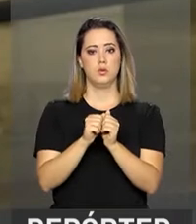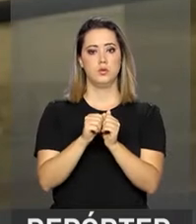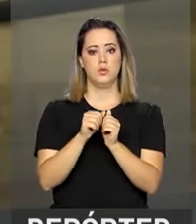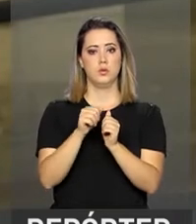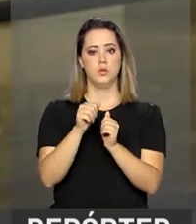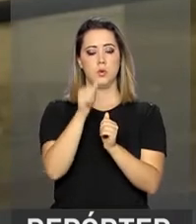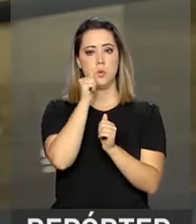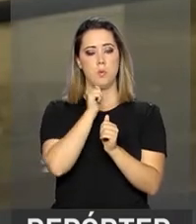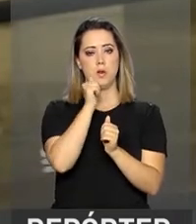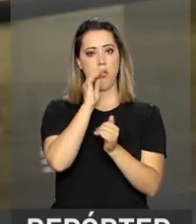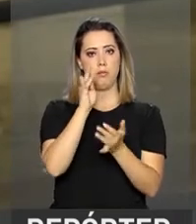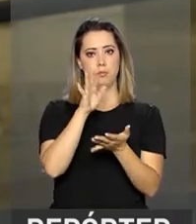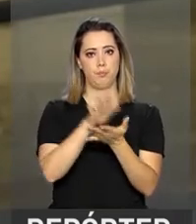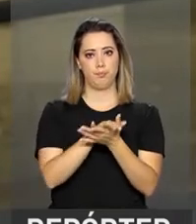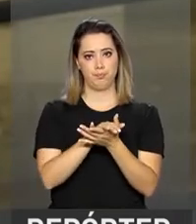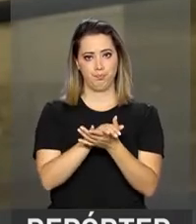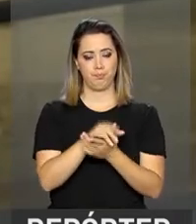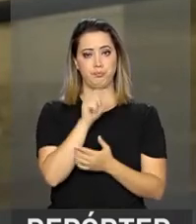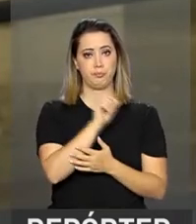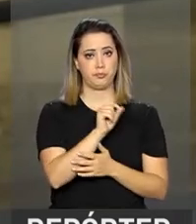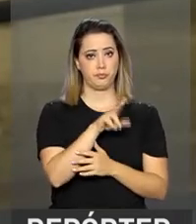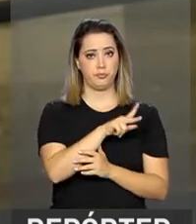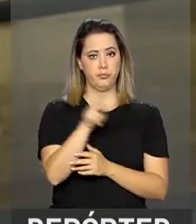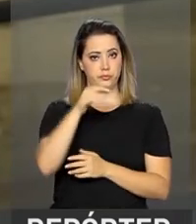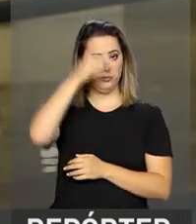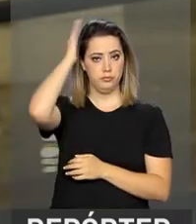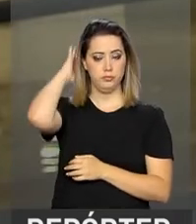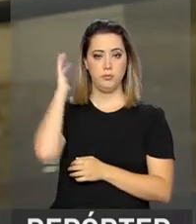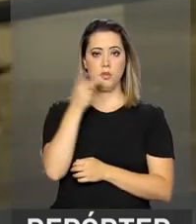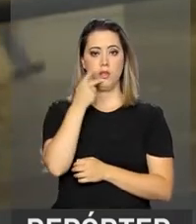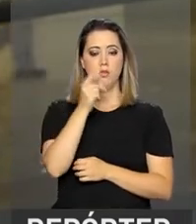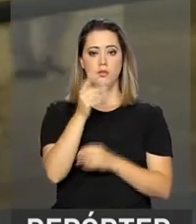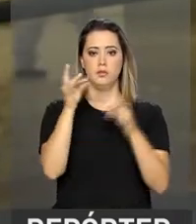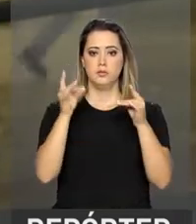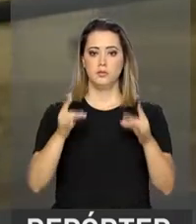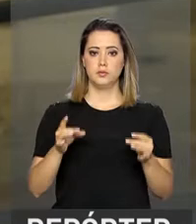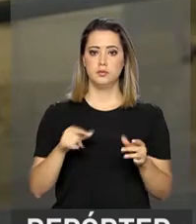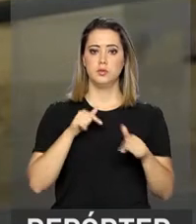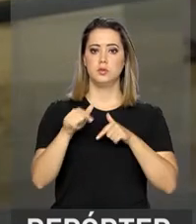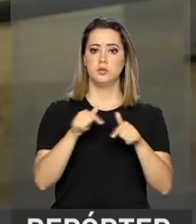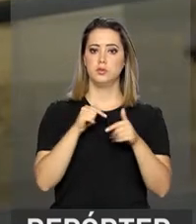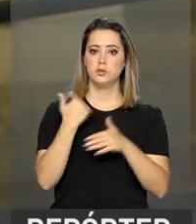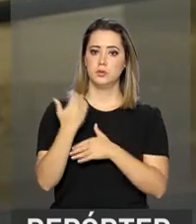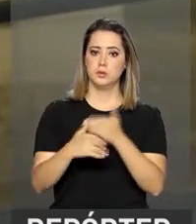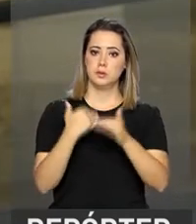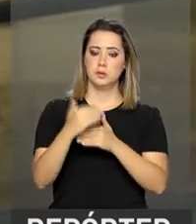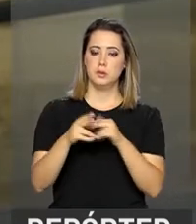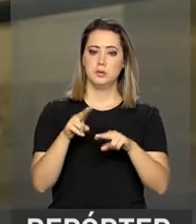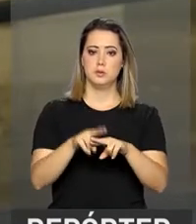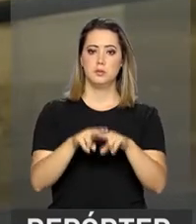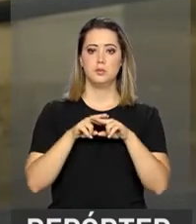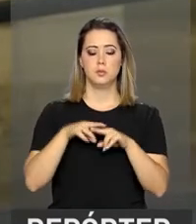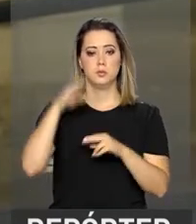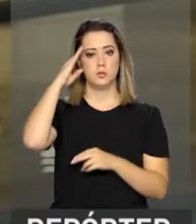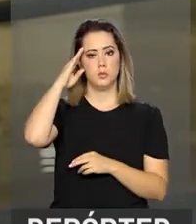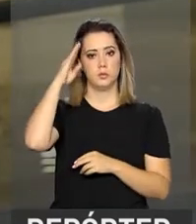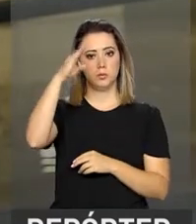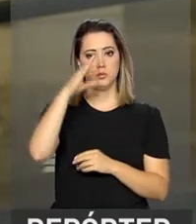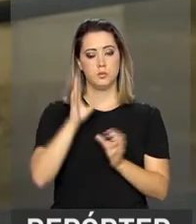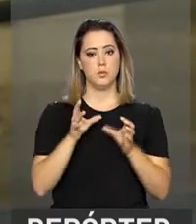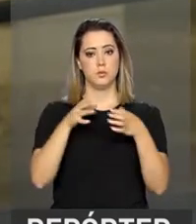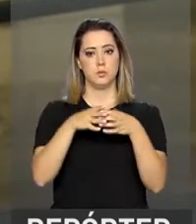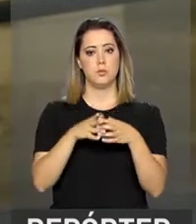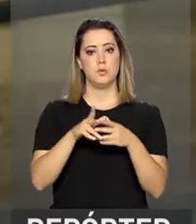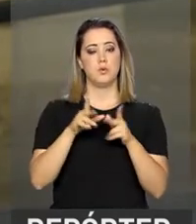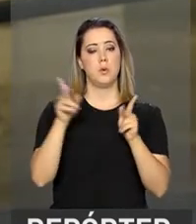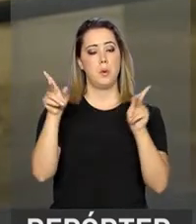respectivas esposas. O presidente Michel Temer destacou, por exemplo, o trabalho desenvolvido pelas Forças Armadas Brasileiras em